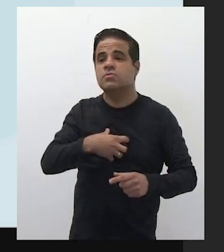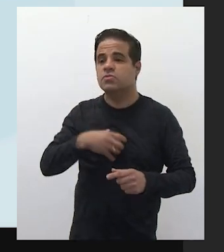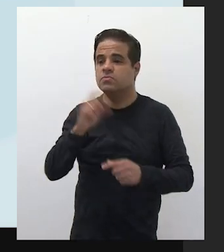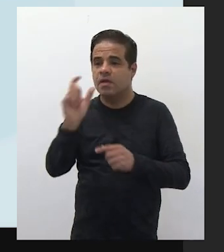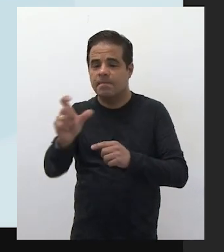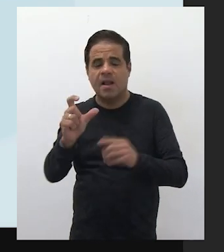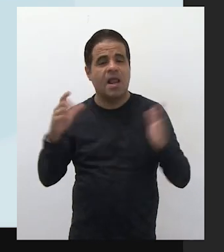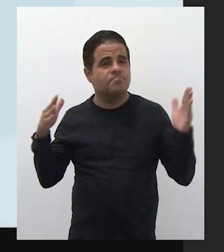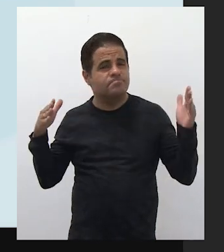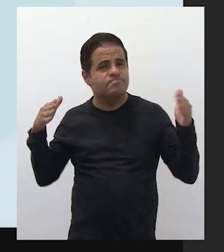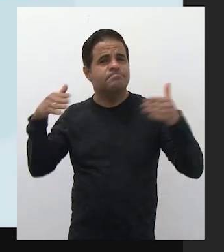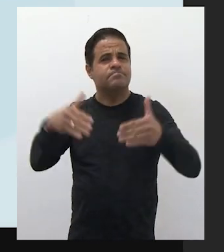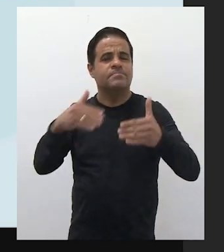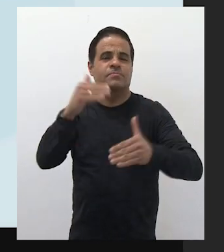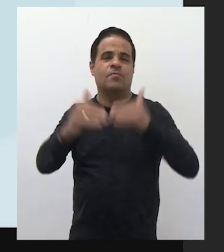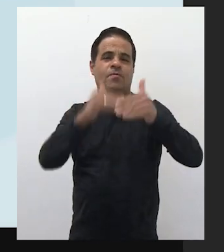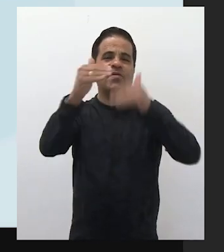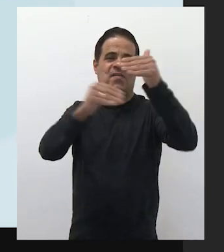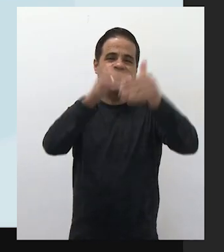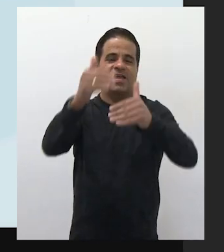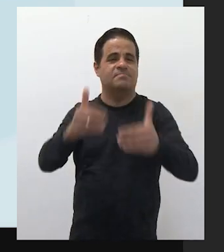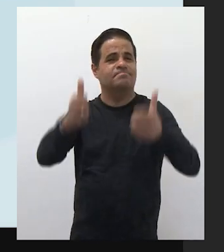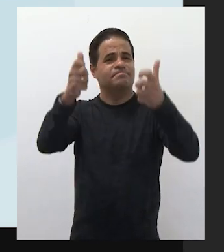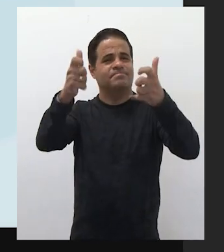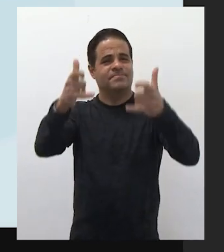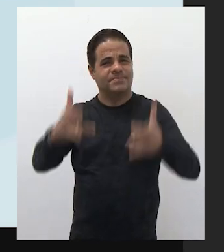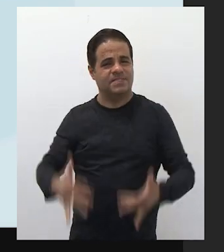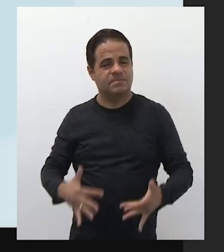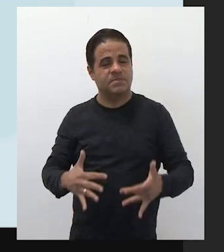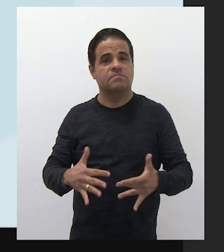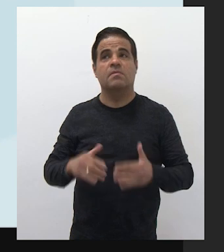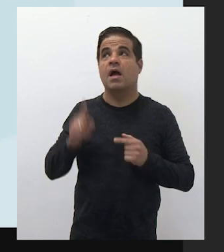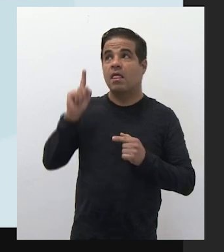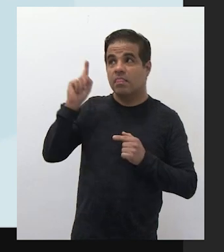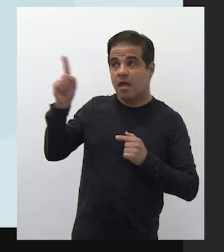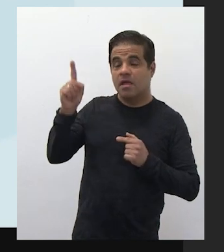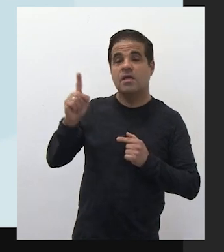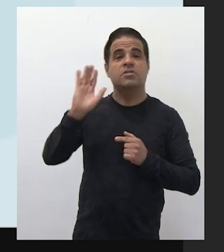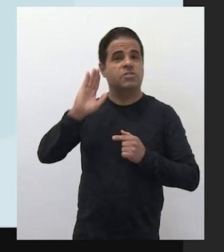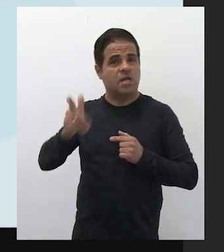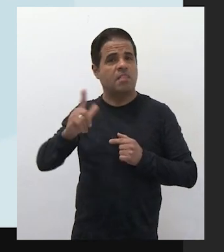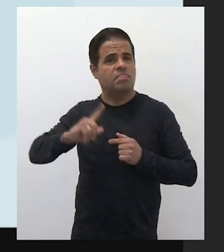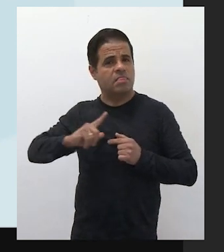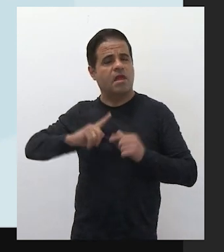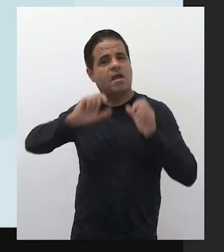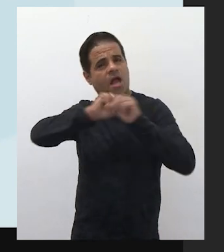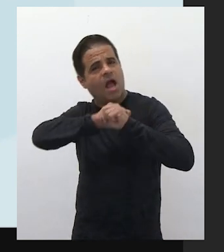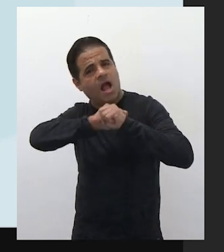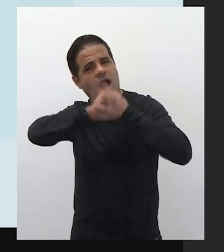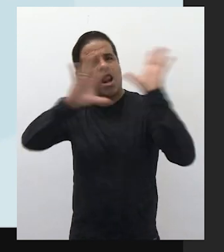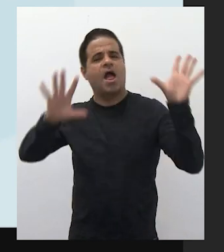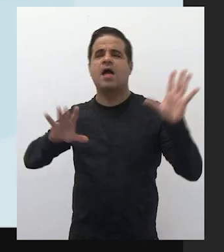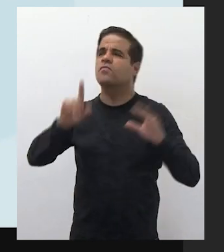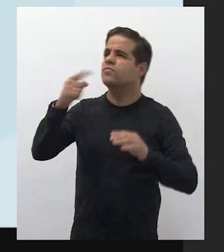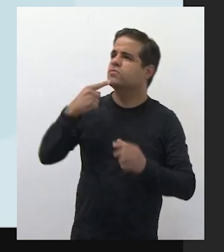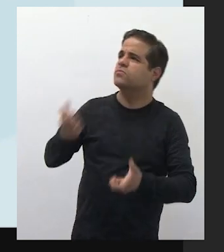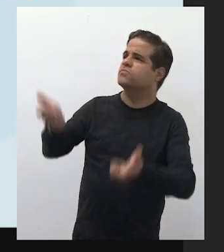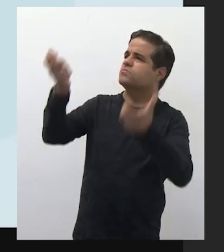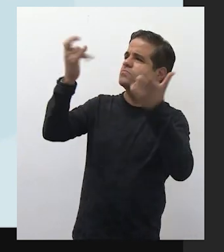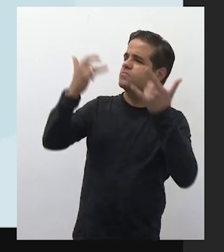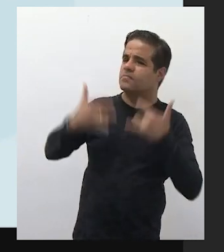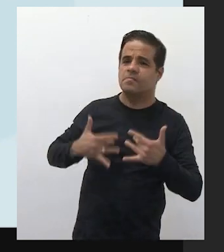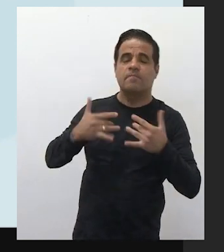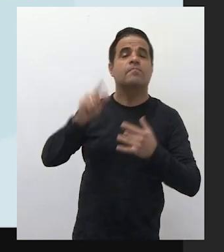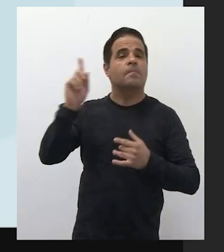esse vocábulo progresso, exprime. E daqui a gente já tem claro uma coisa. Isso que eu disse a vocês,